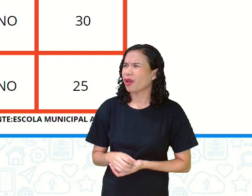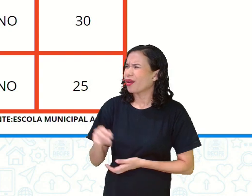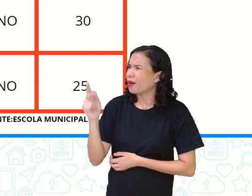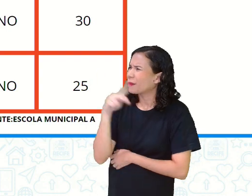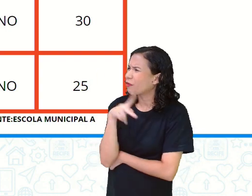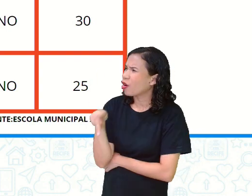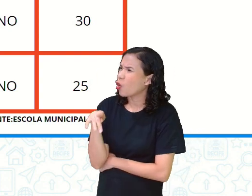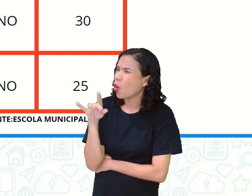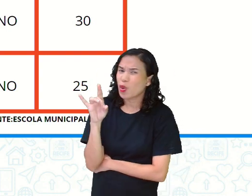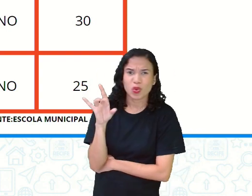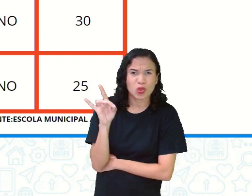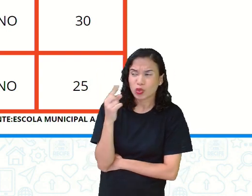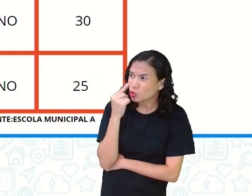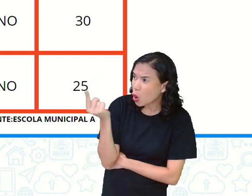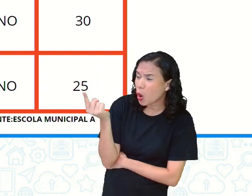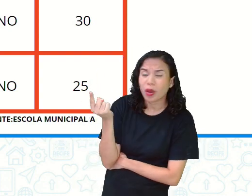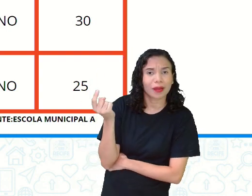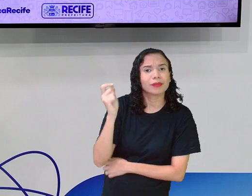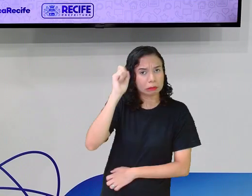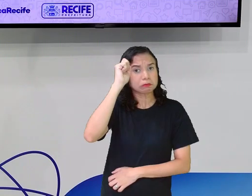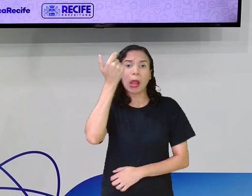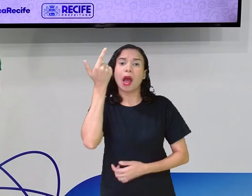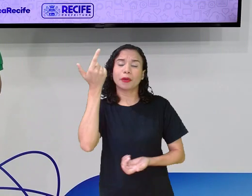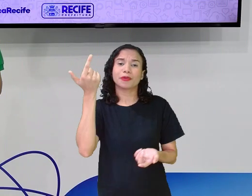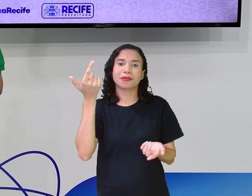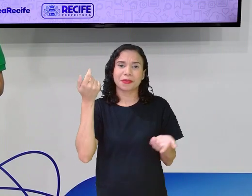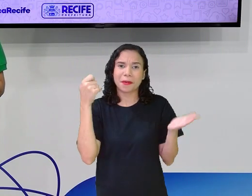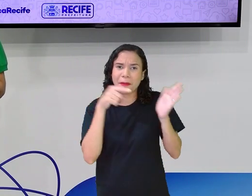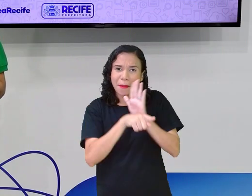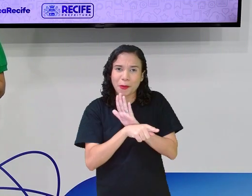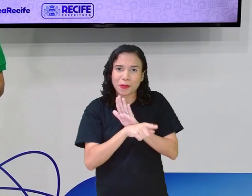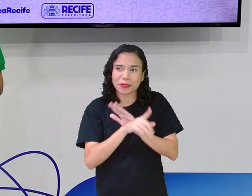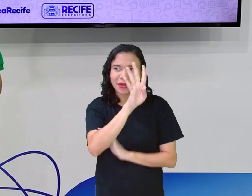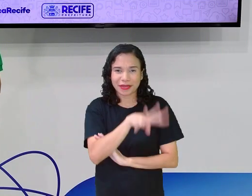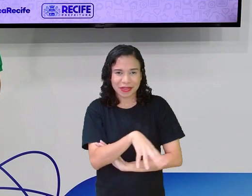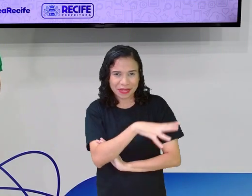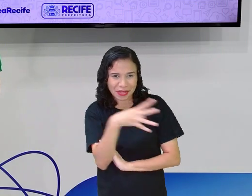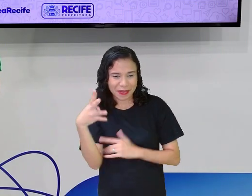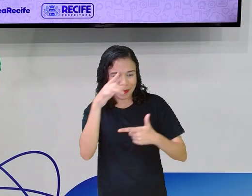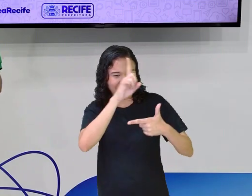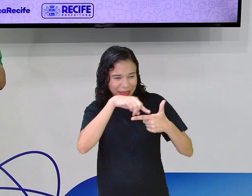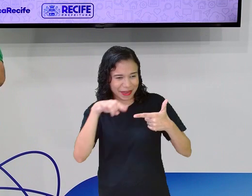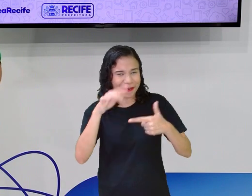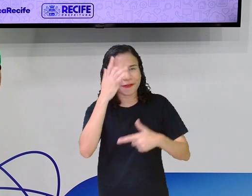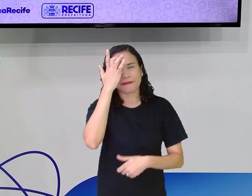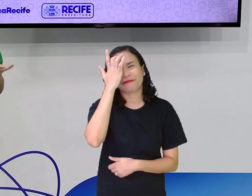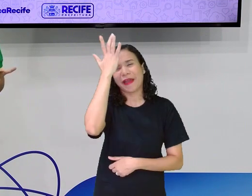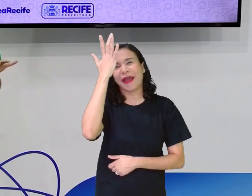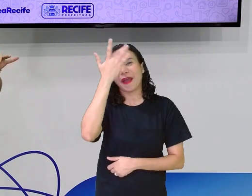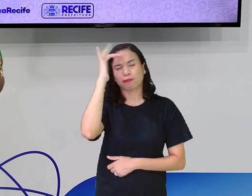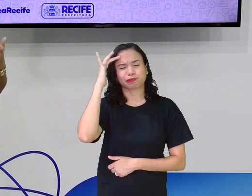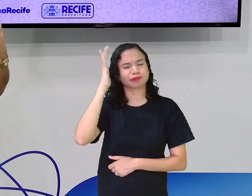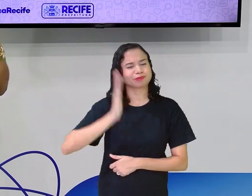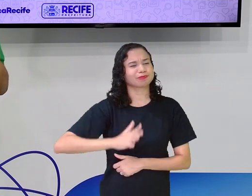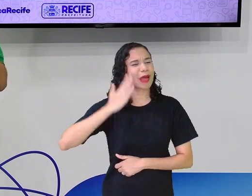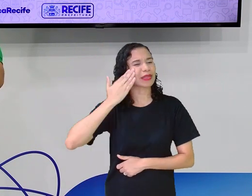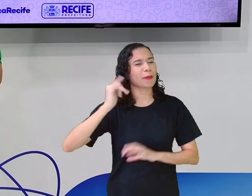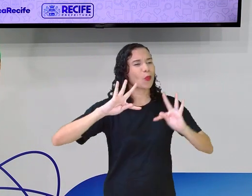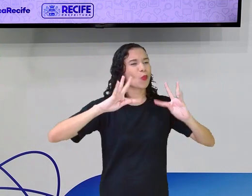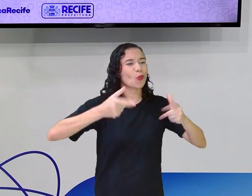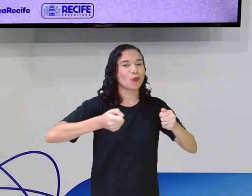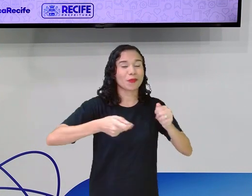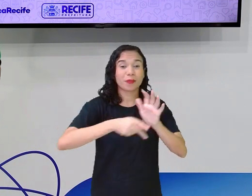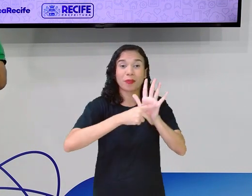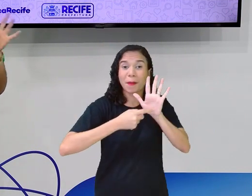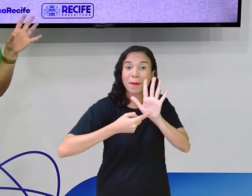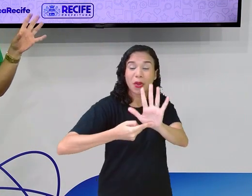Professora, é só isso? Claro que é, minha gente. Questão de gráfico e tabela é muito fácil de resolver. Vocês já estão craques. Eu só trago